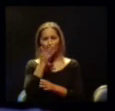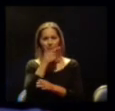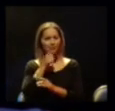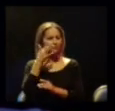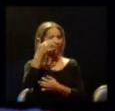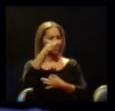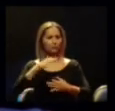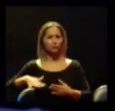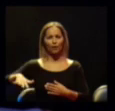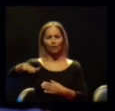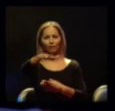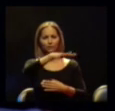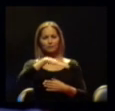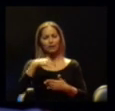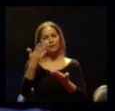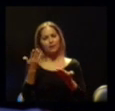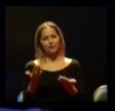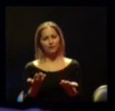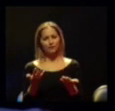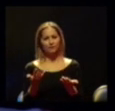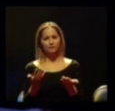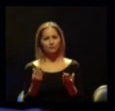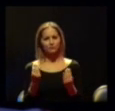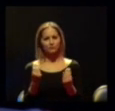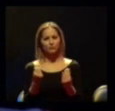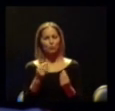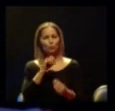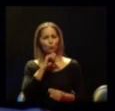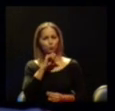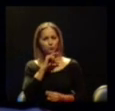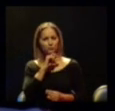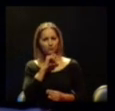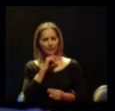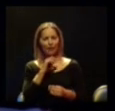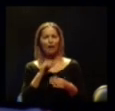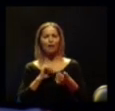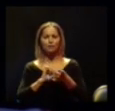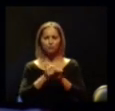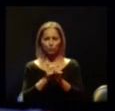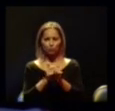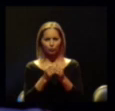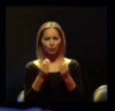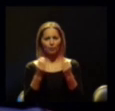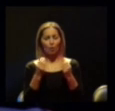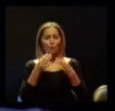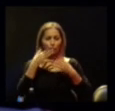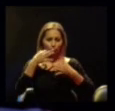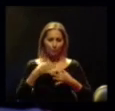que a rodeiam, possuem elevado potencial de prática desportiva formal e